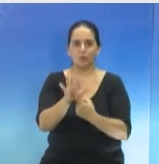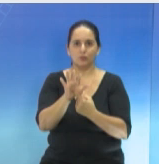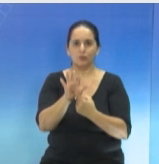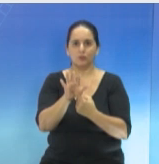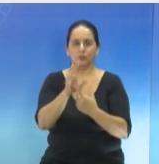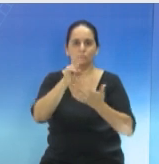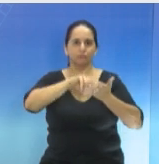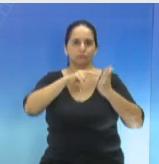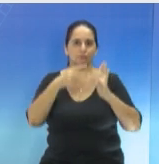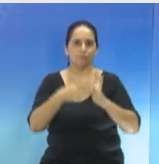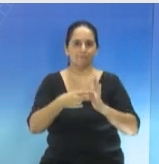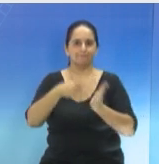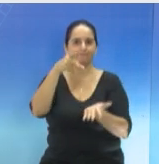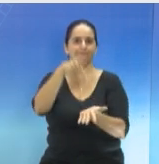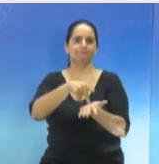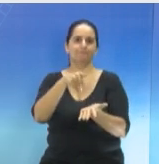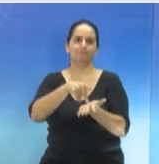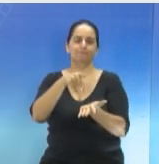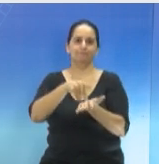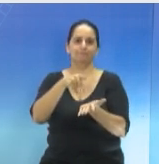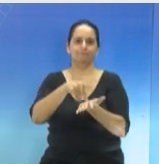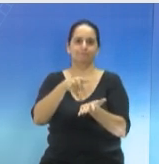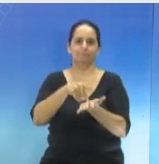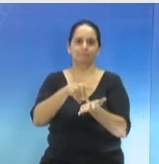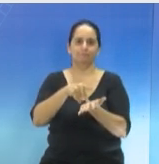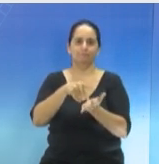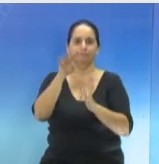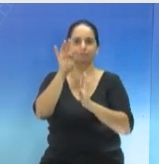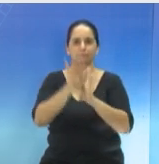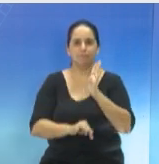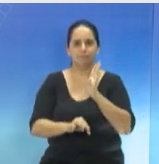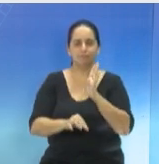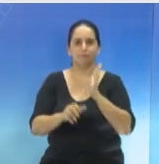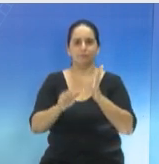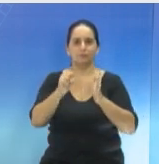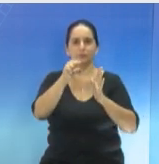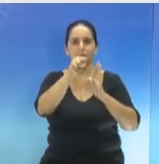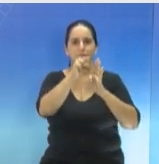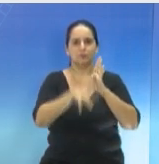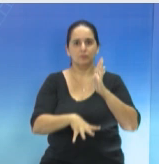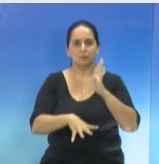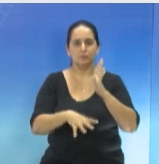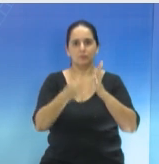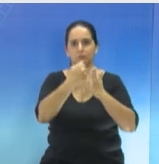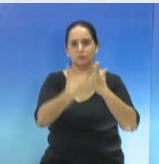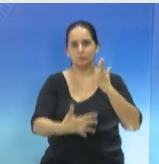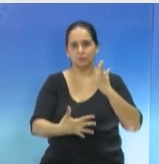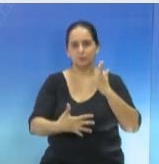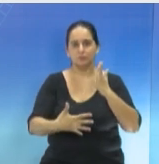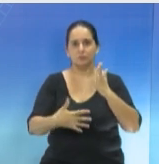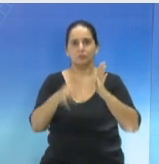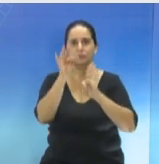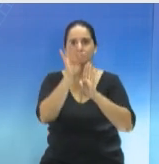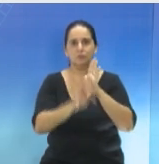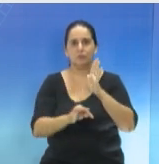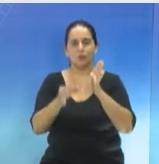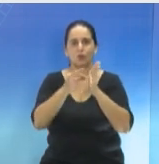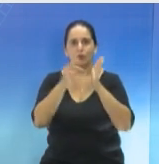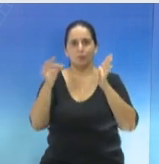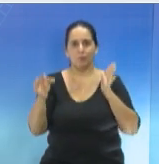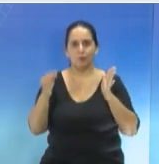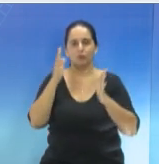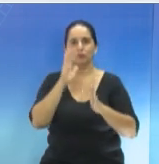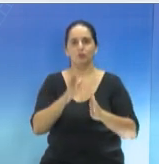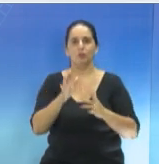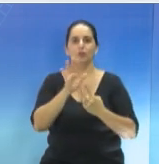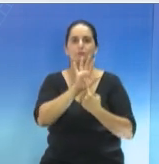em linguagem denotativa, sentido real, tendo em vista a característica da escrita do gênero, um artigo de opinião.